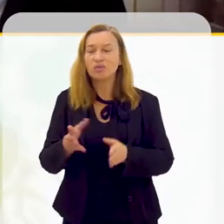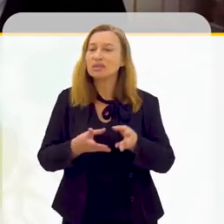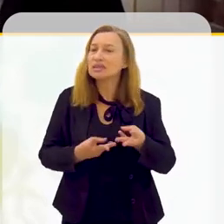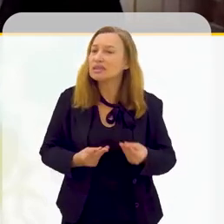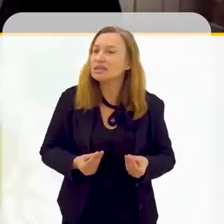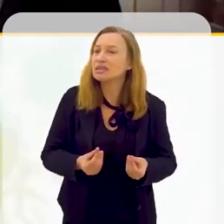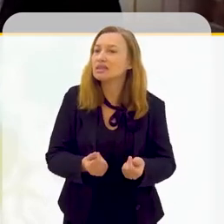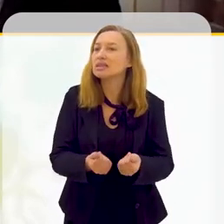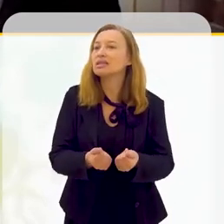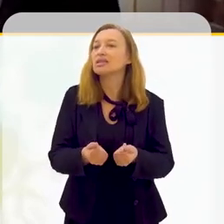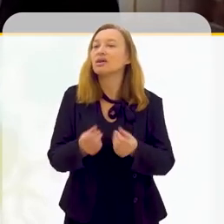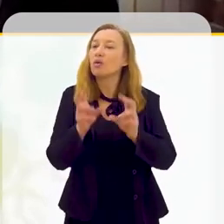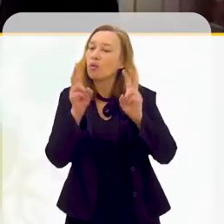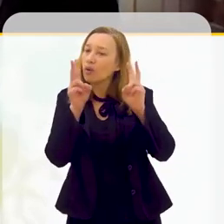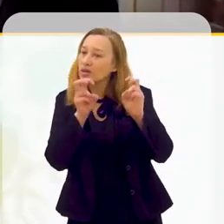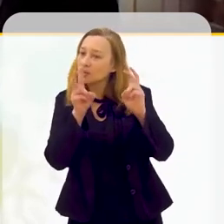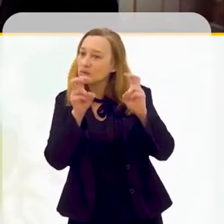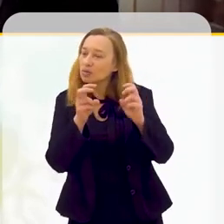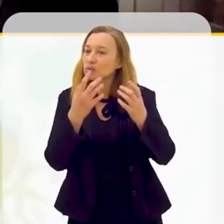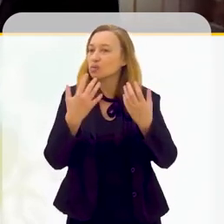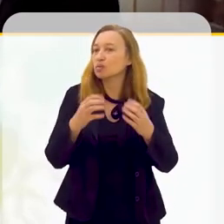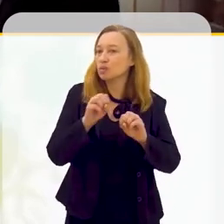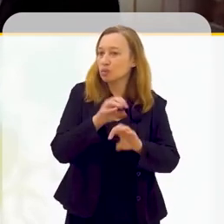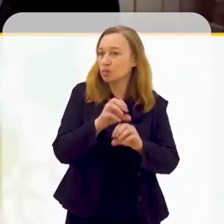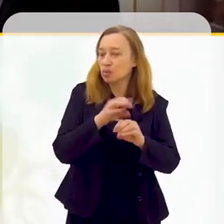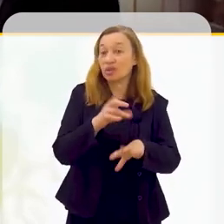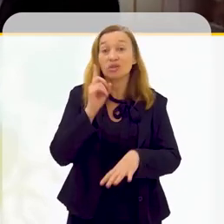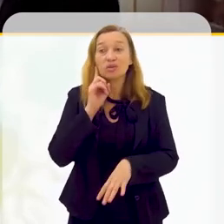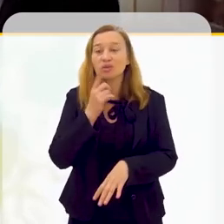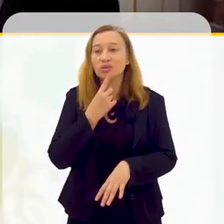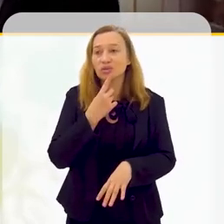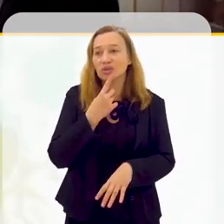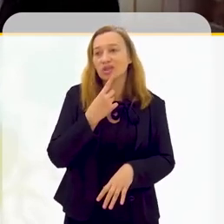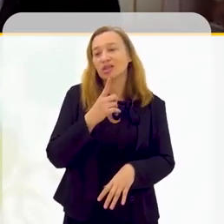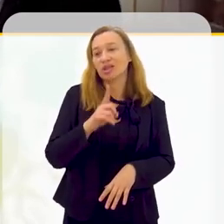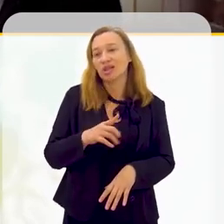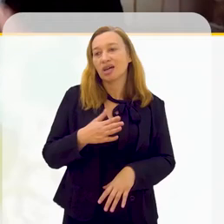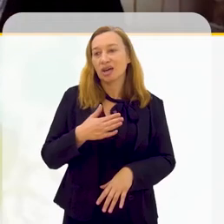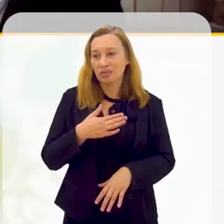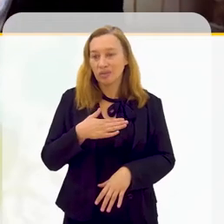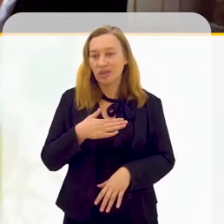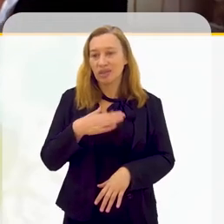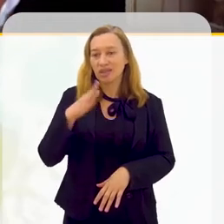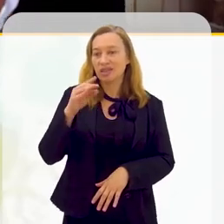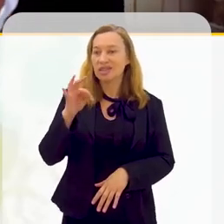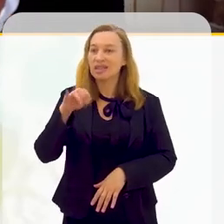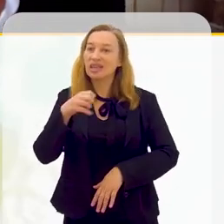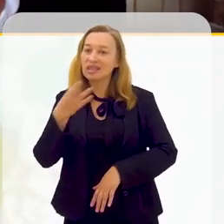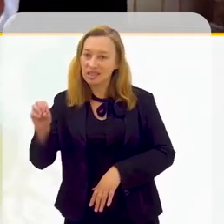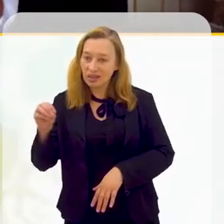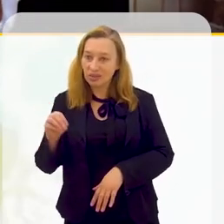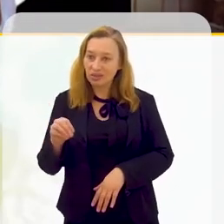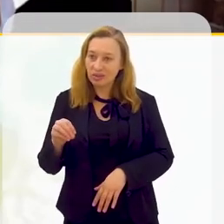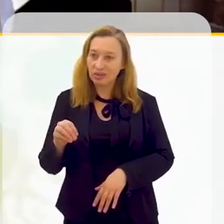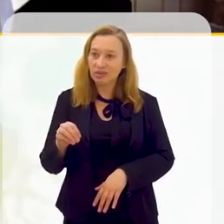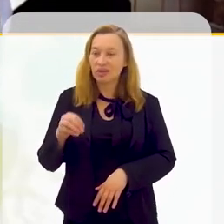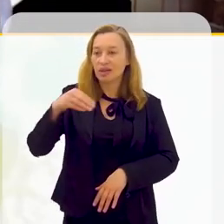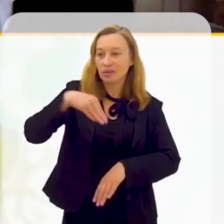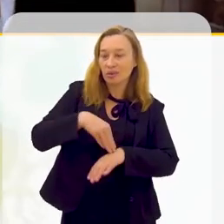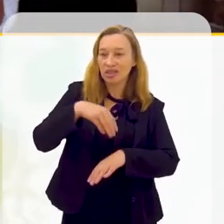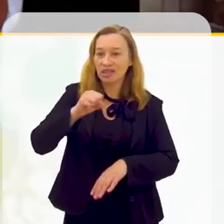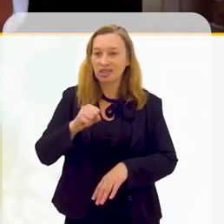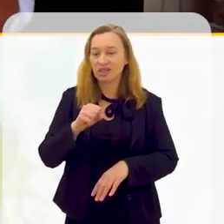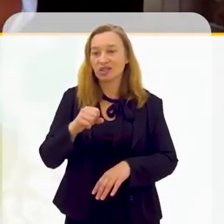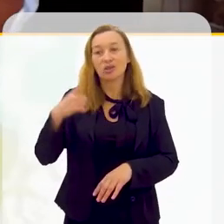eu tava sensibilizada para a questão da Educação de surdos tanto é que a minha dissertação de Mestrado